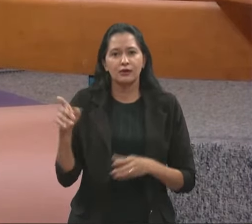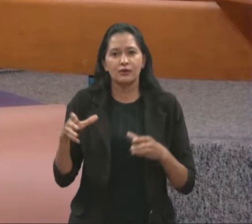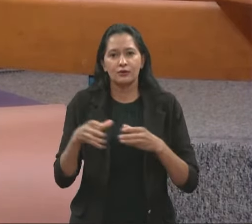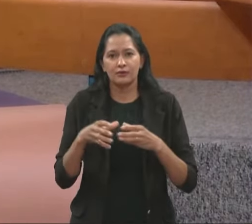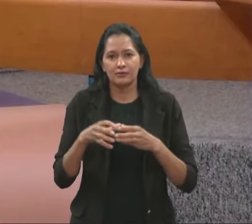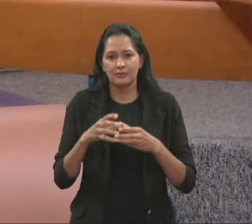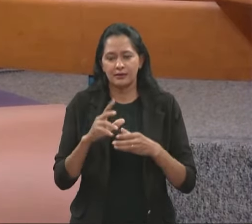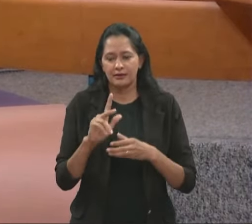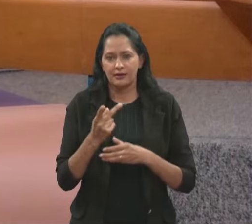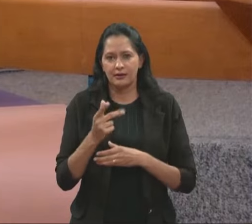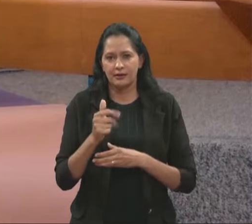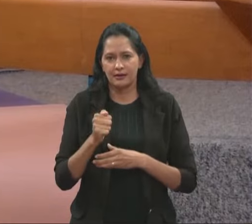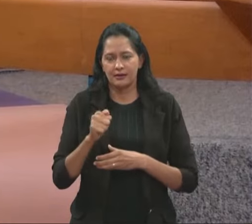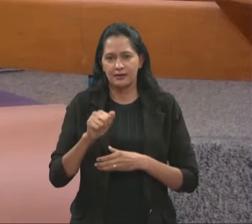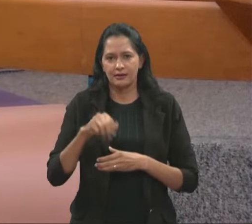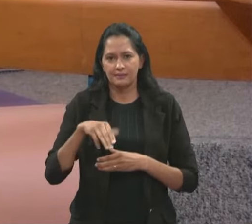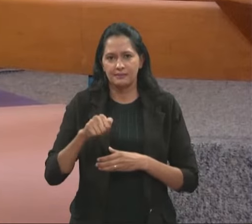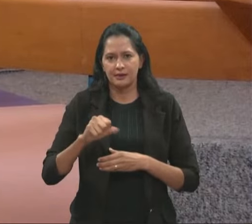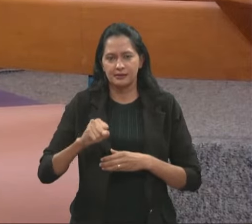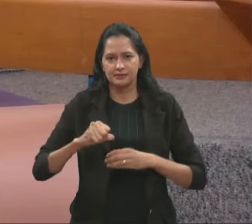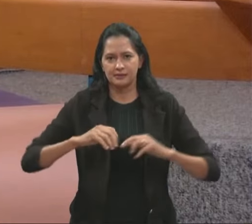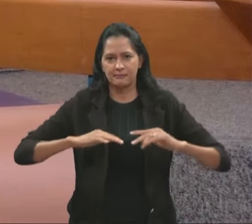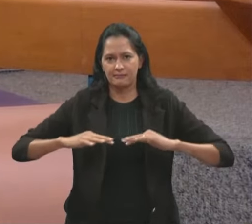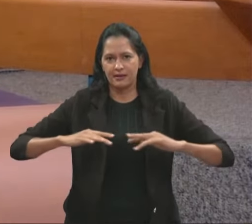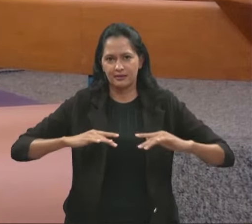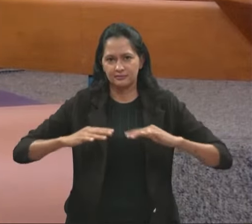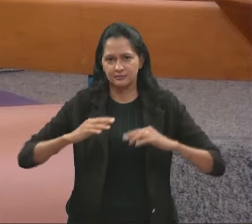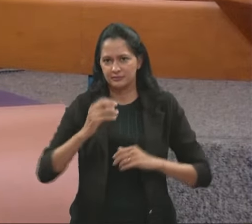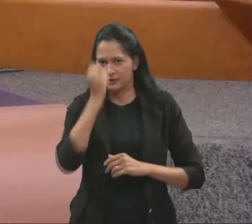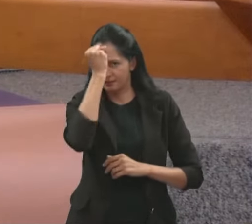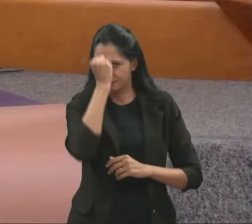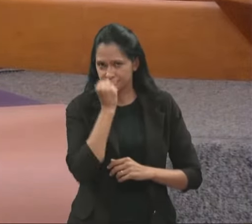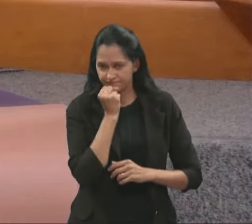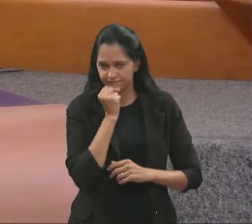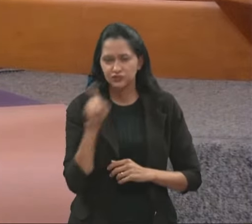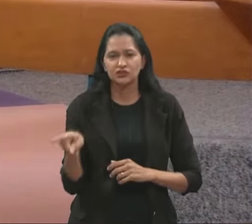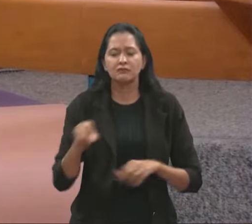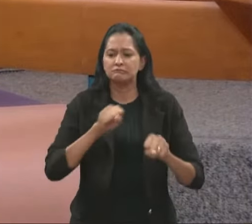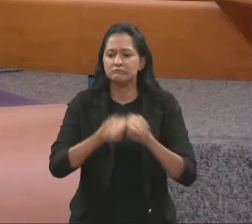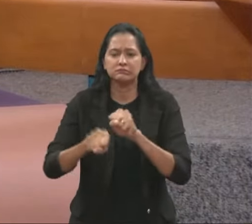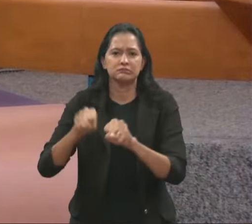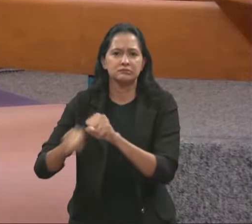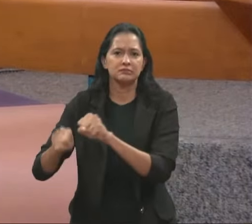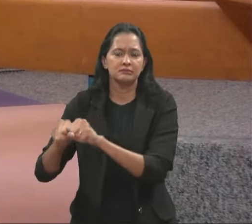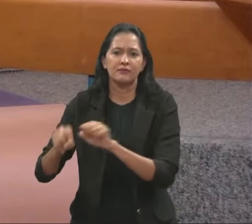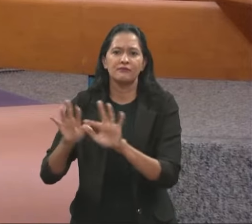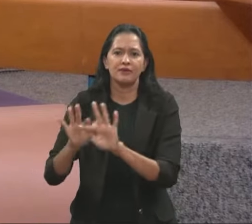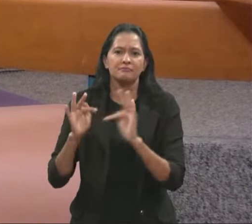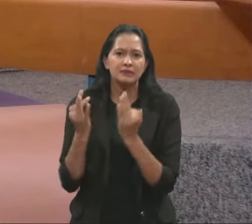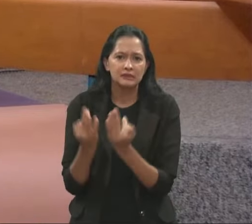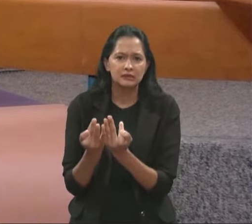terrorista, invadiu o Estado de Israel, matou várias famílias, matou